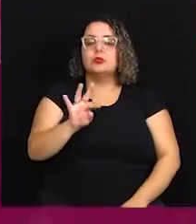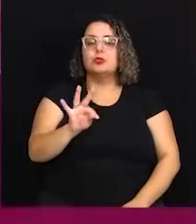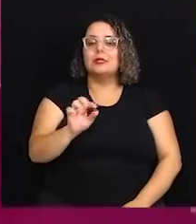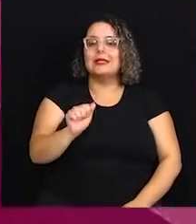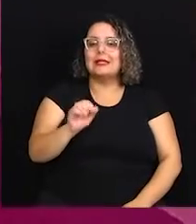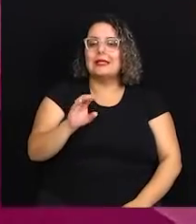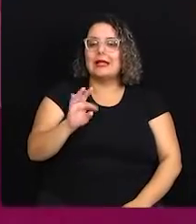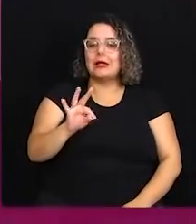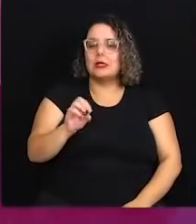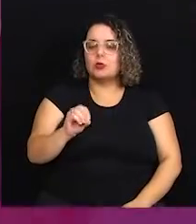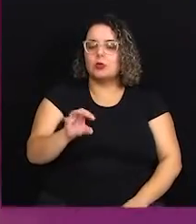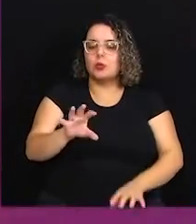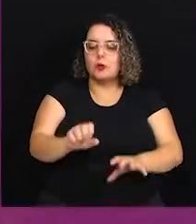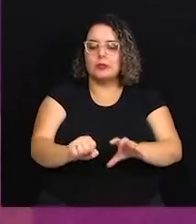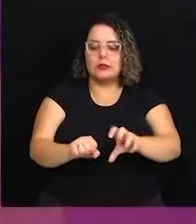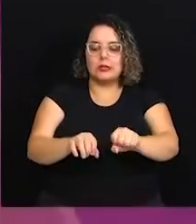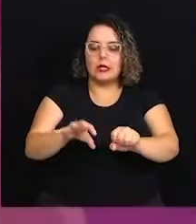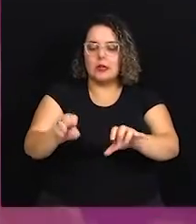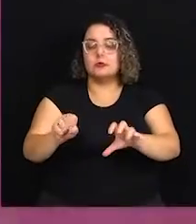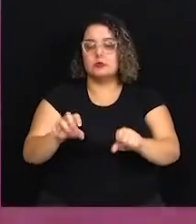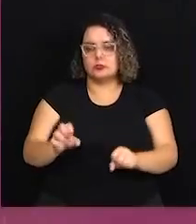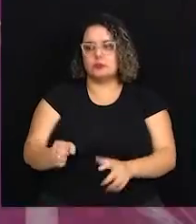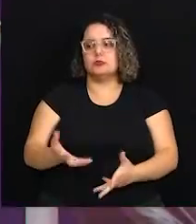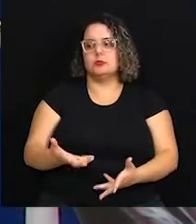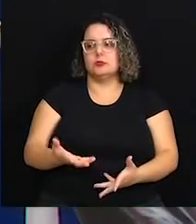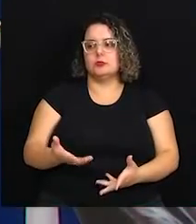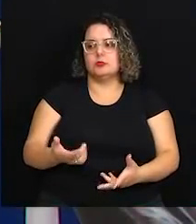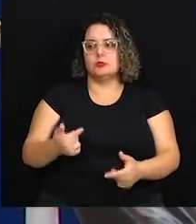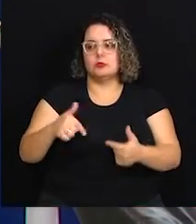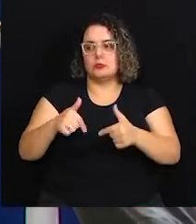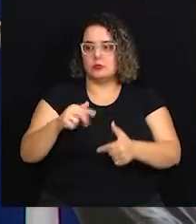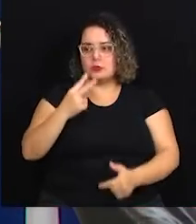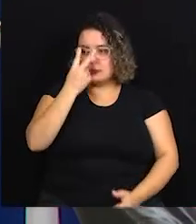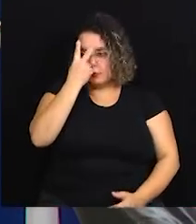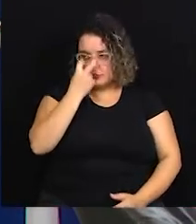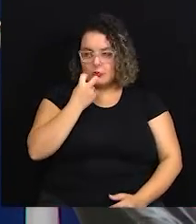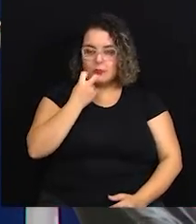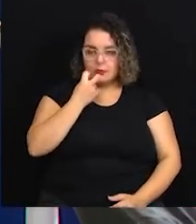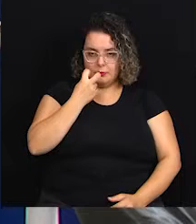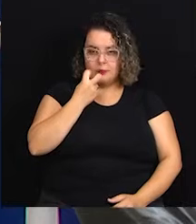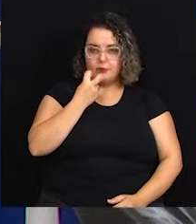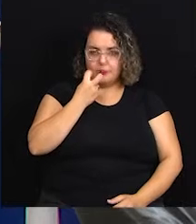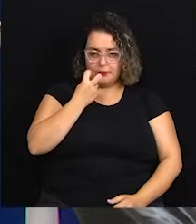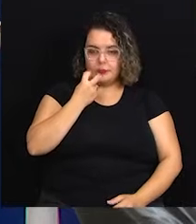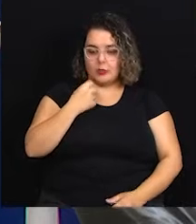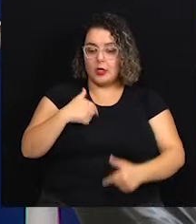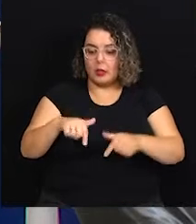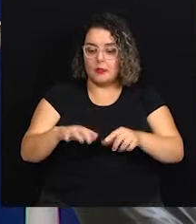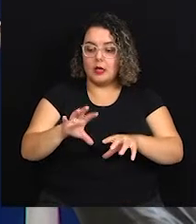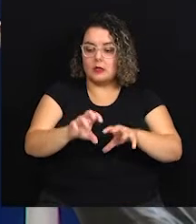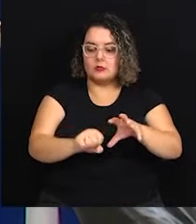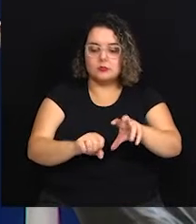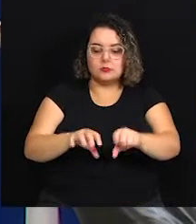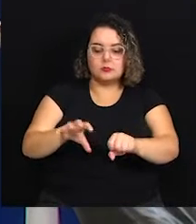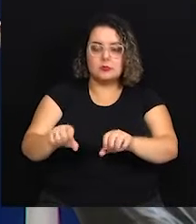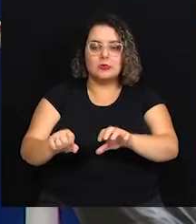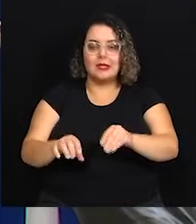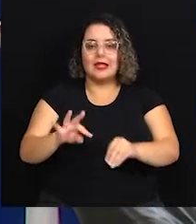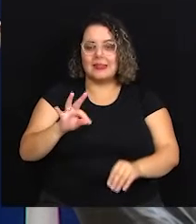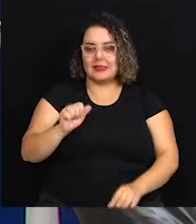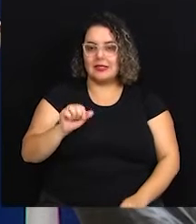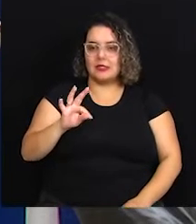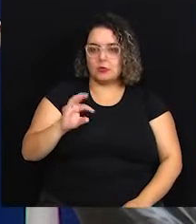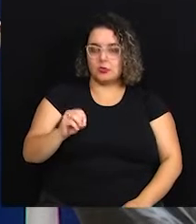né? E o tato, eu vou trabalhar, por exemplo, o cego se trabalha muito, se explora muito o tato. Só que eu estou